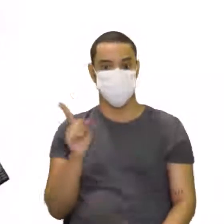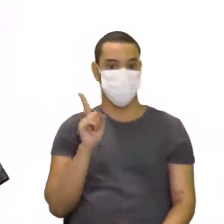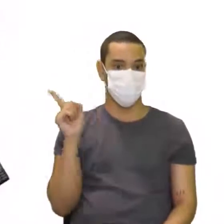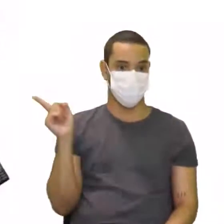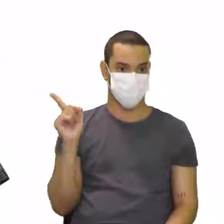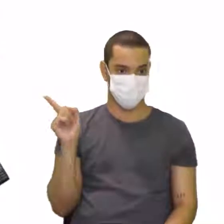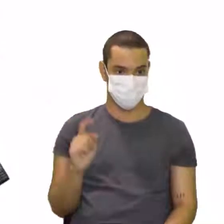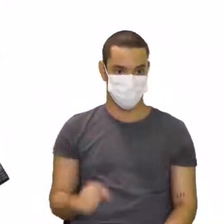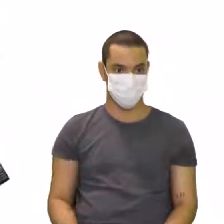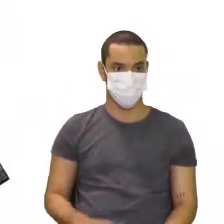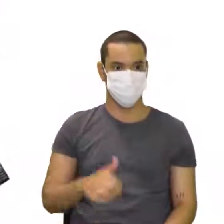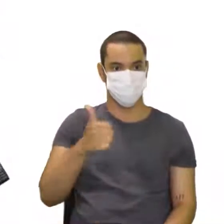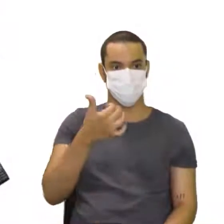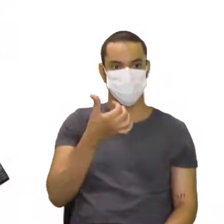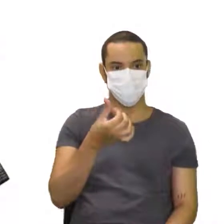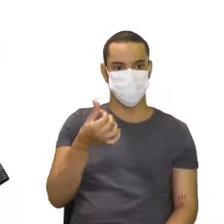só,